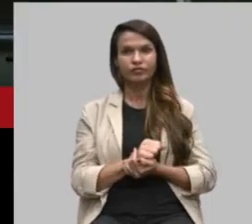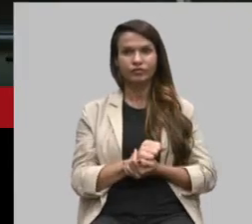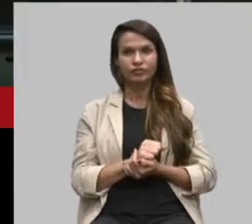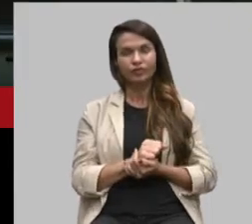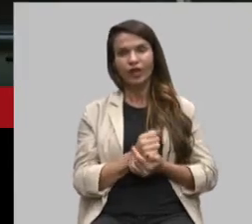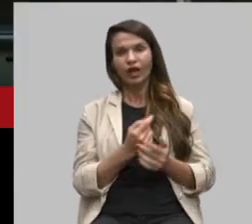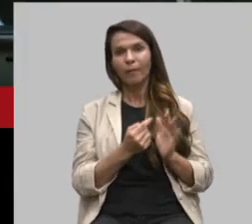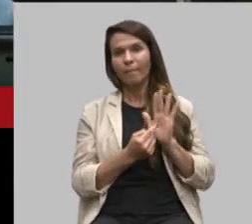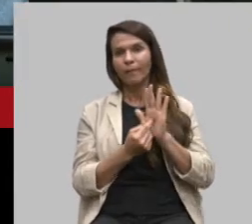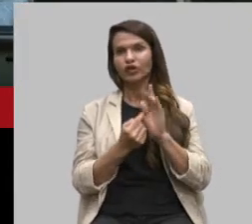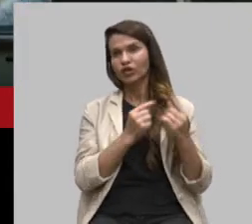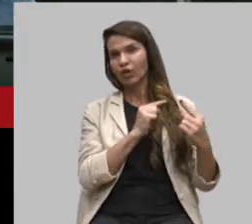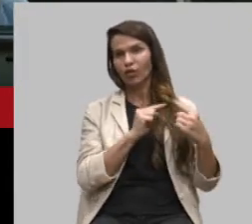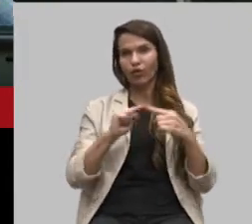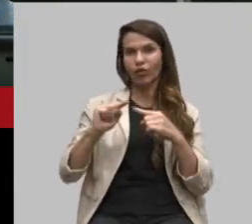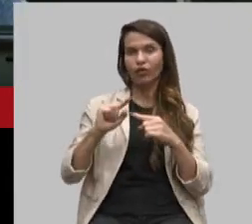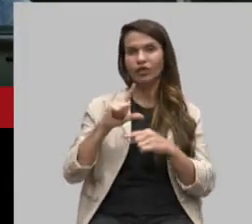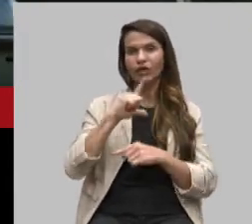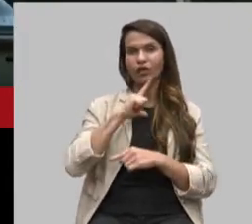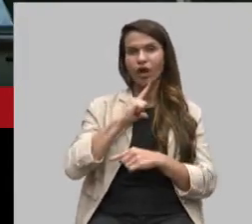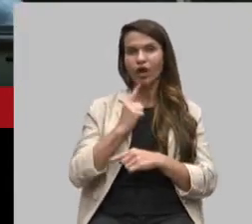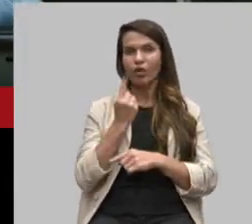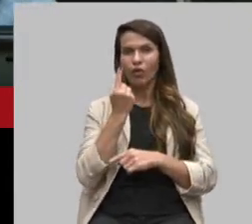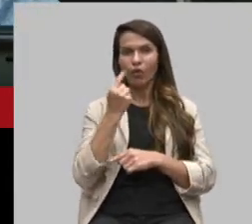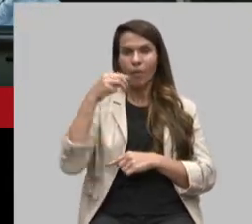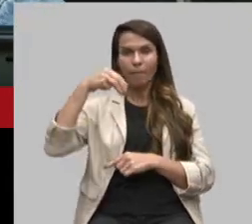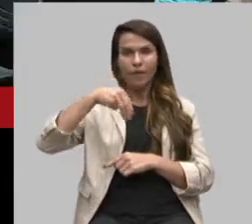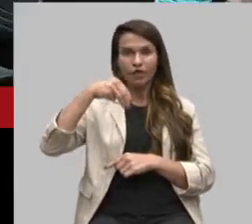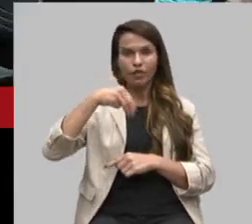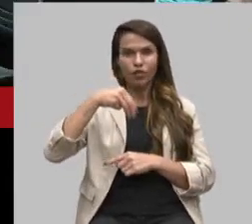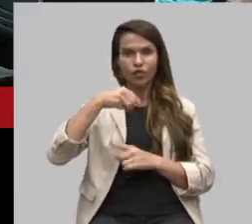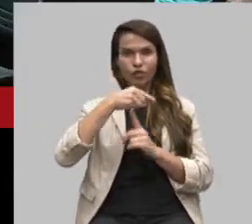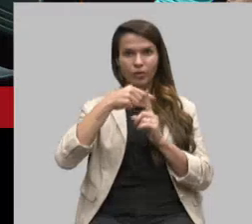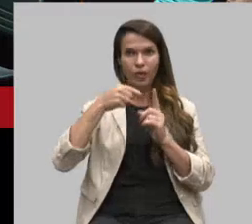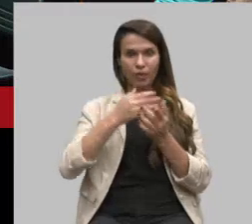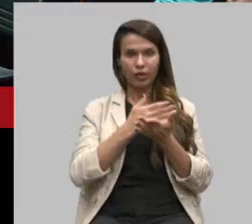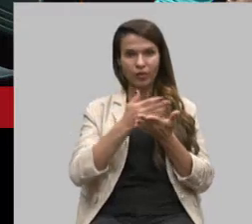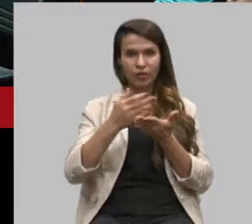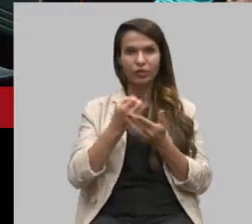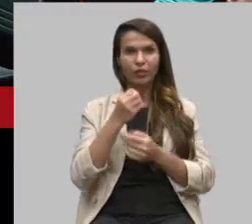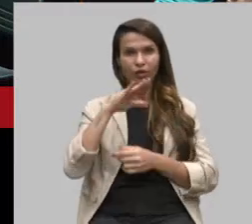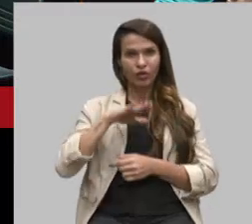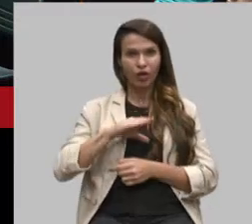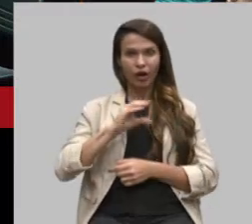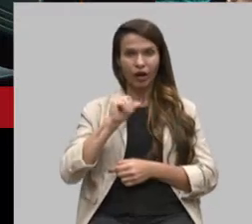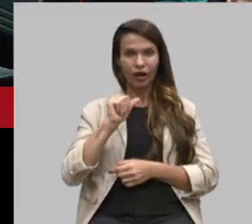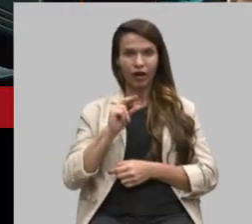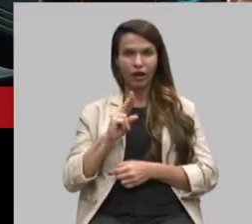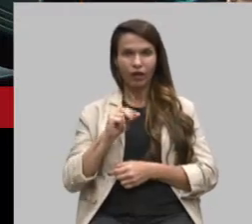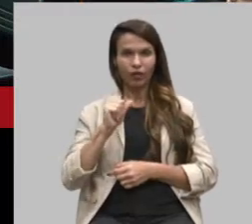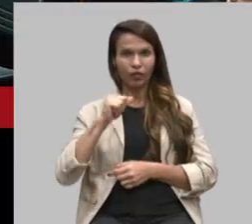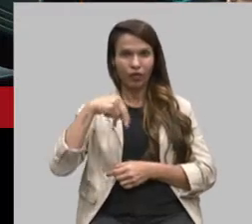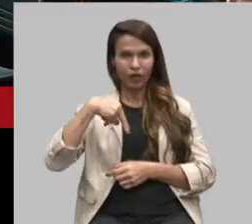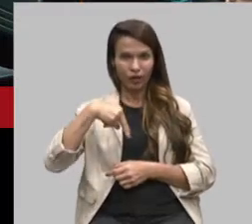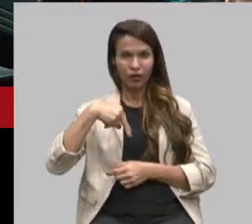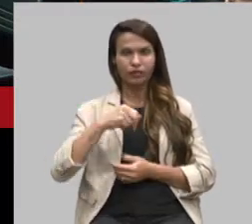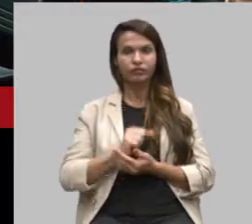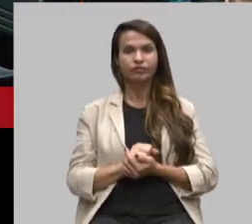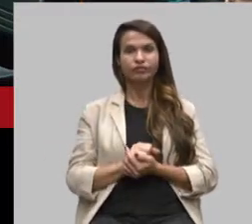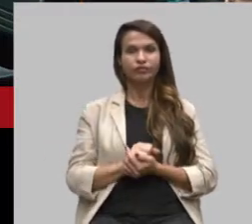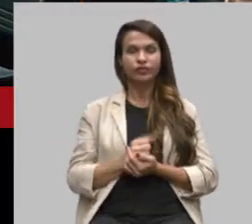tem 1 minuto e meio para começar Olá boa tarde a todos meu nome é deol eu